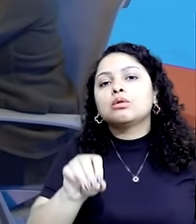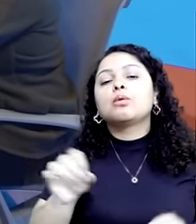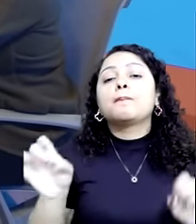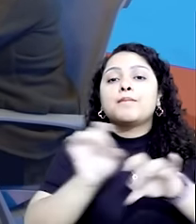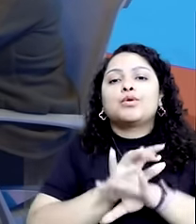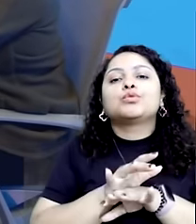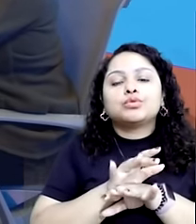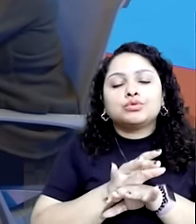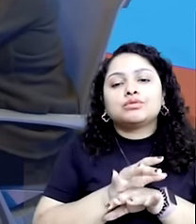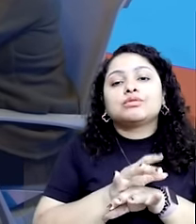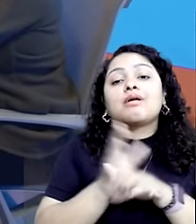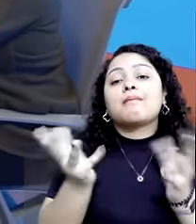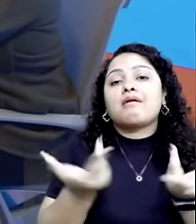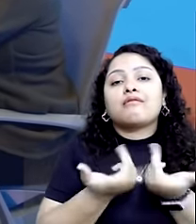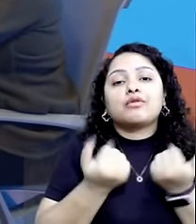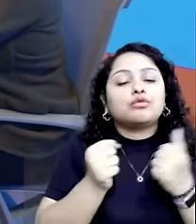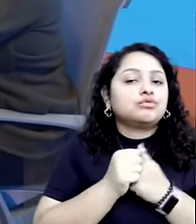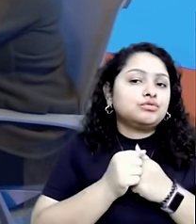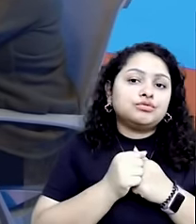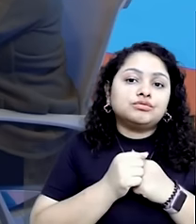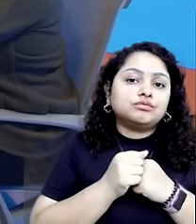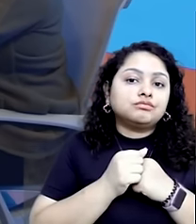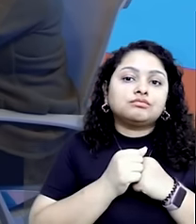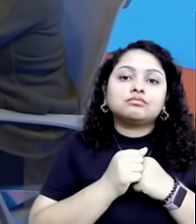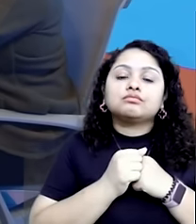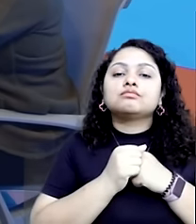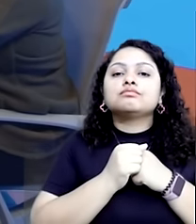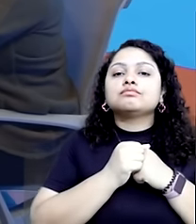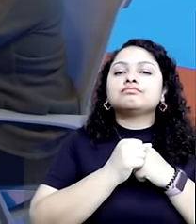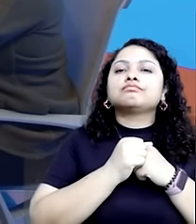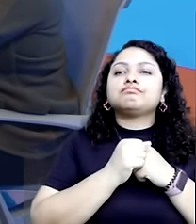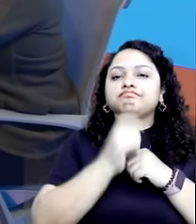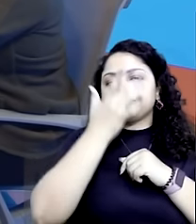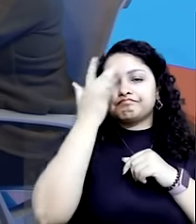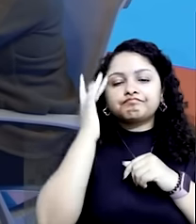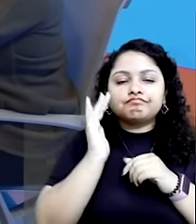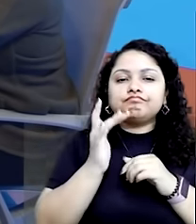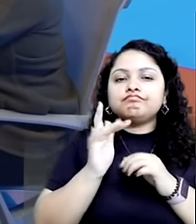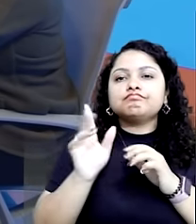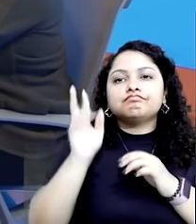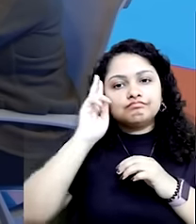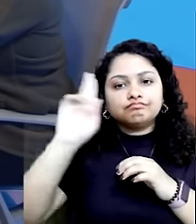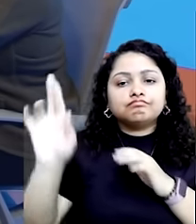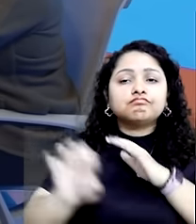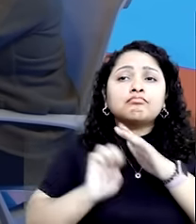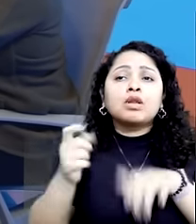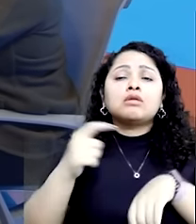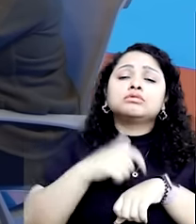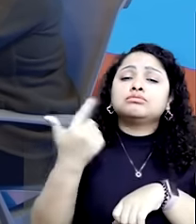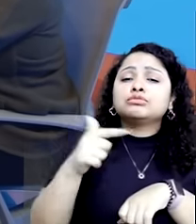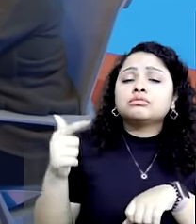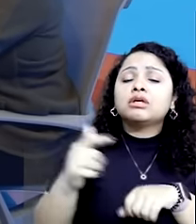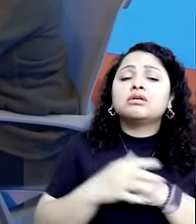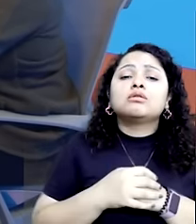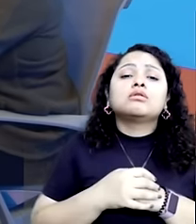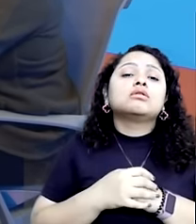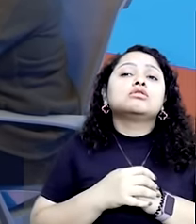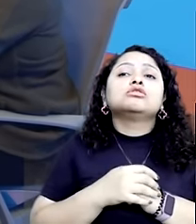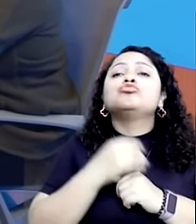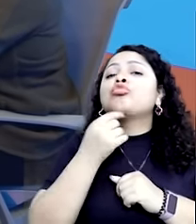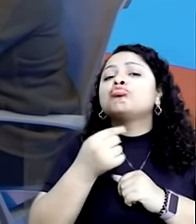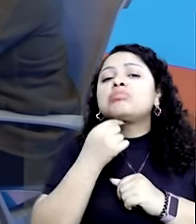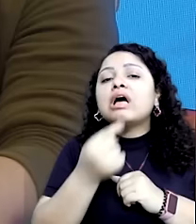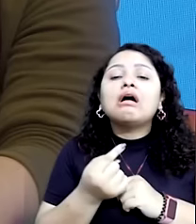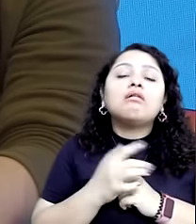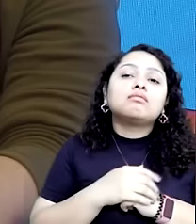aplicativos eu falo que isso é fantástico porque a gente já tá falando assim né porque escuto muito dos empresários né ah eu não tenho tempo Ah não vai dar